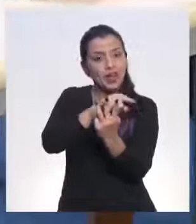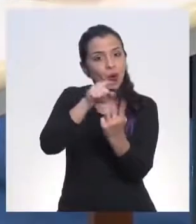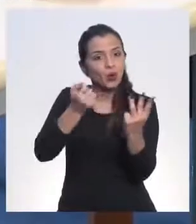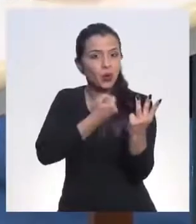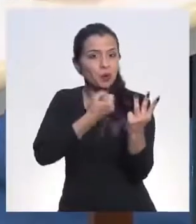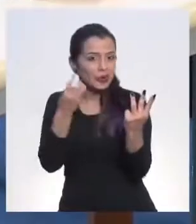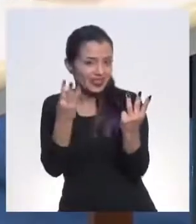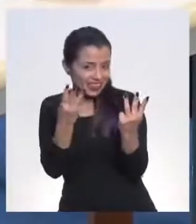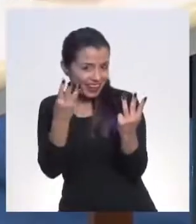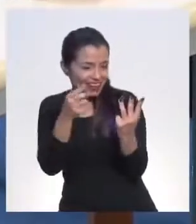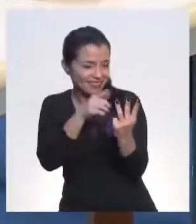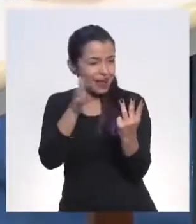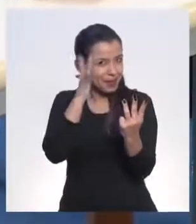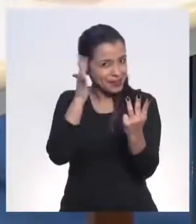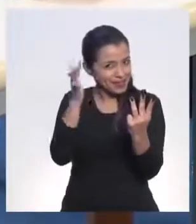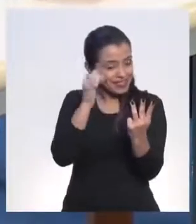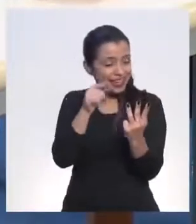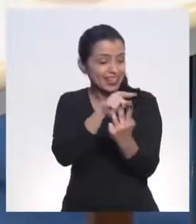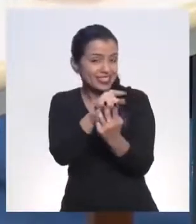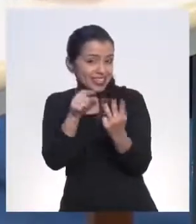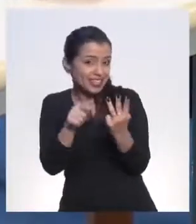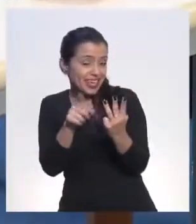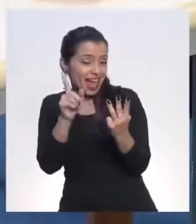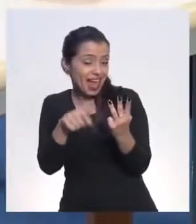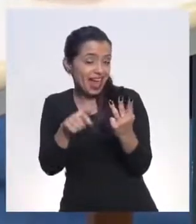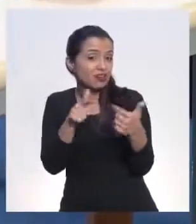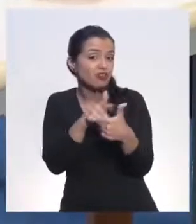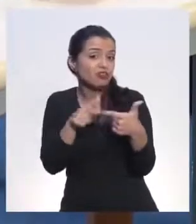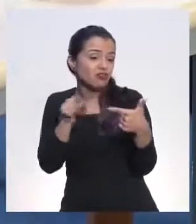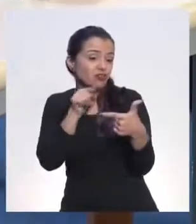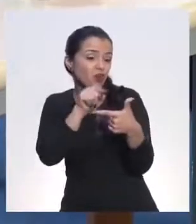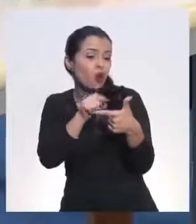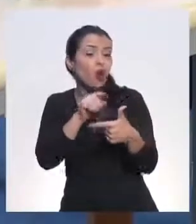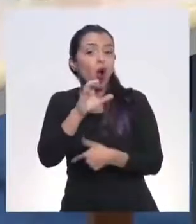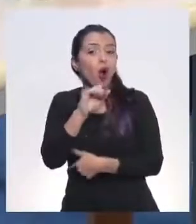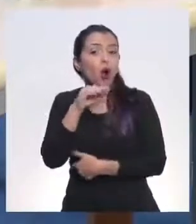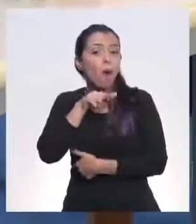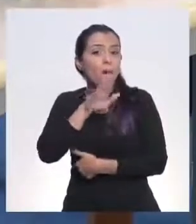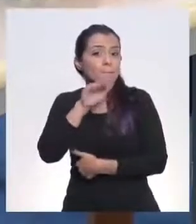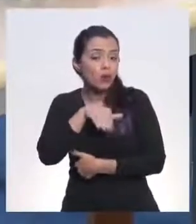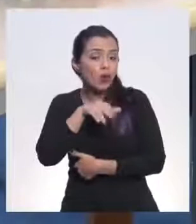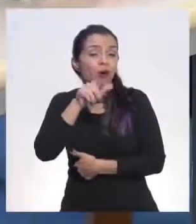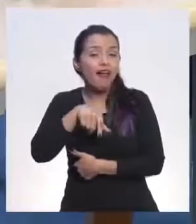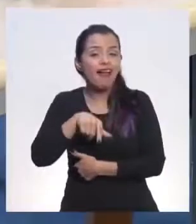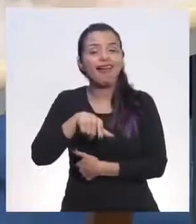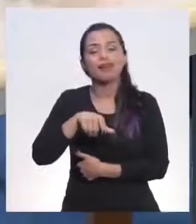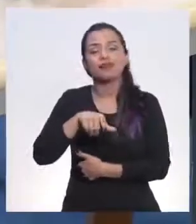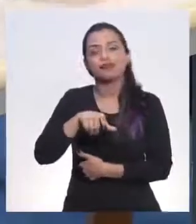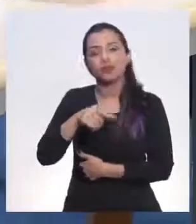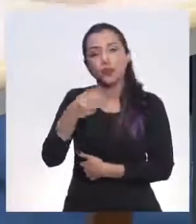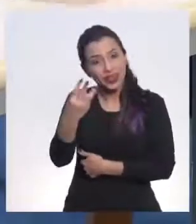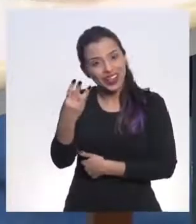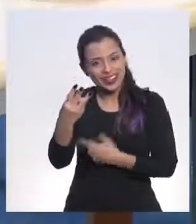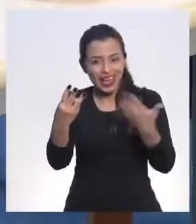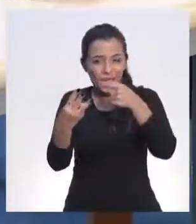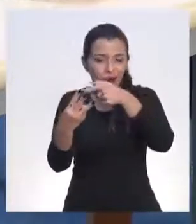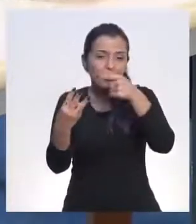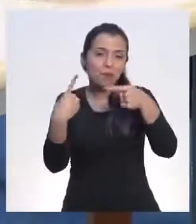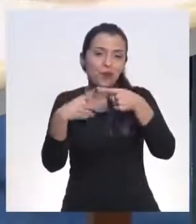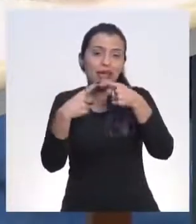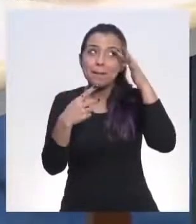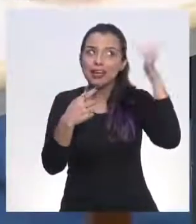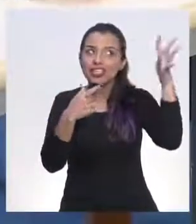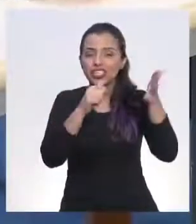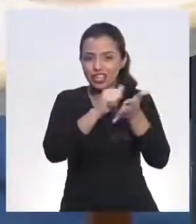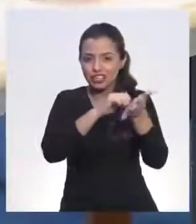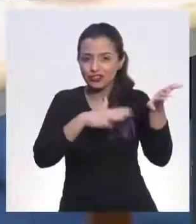o divisor comum é 3 e não mais o 2. Isso mesmo. Então eu consegui dividir em 3 aqui, ó. Se vocês observarem, consegui dividir em 3.